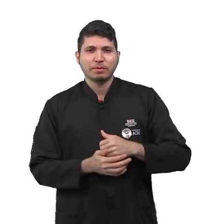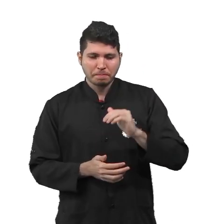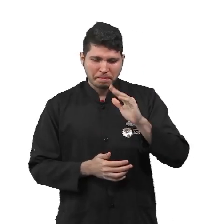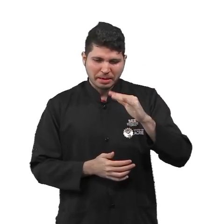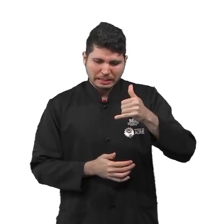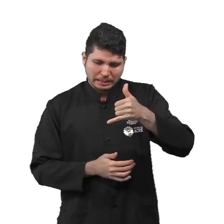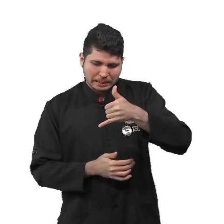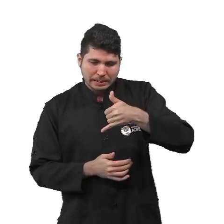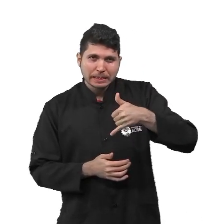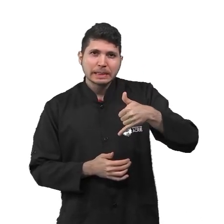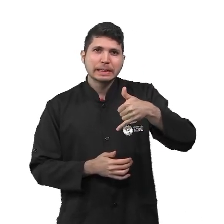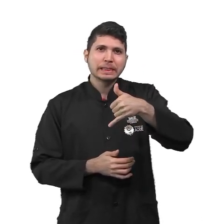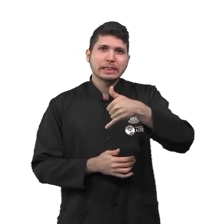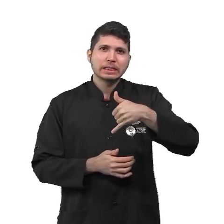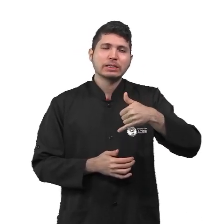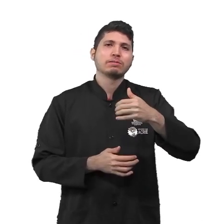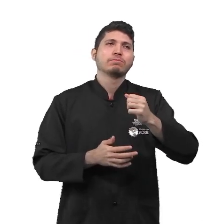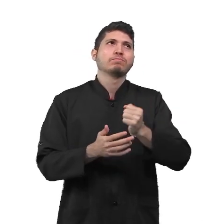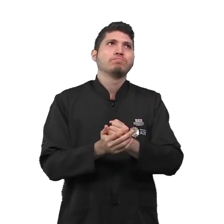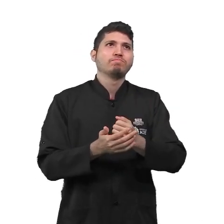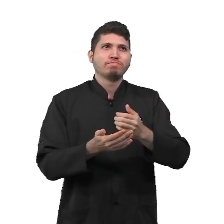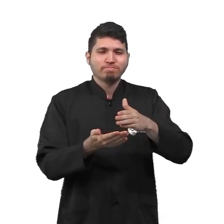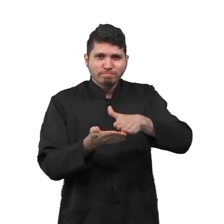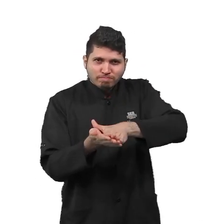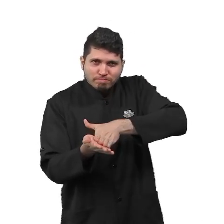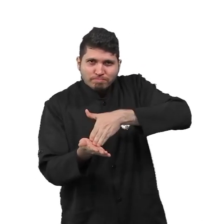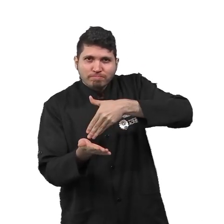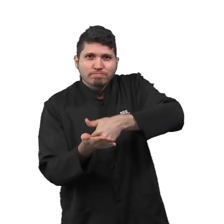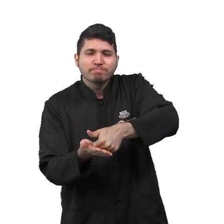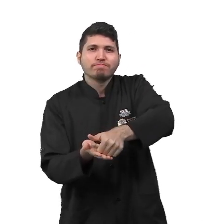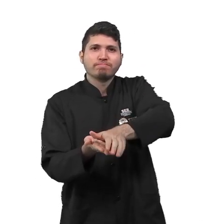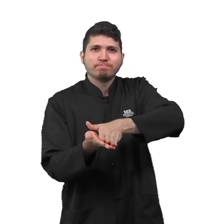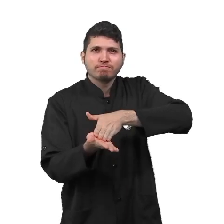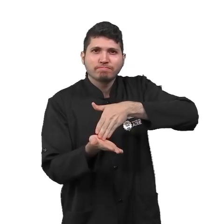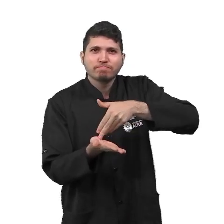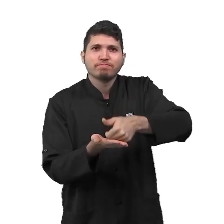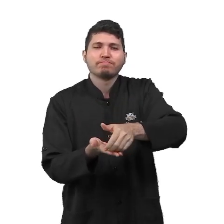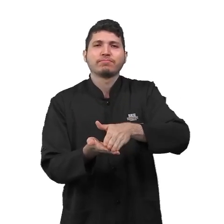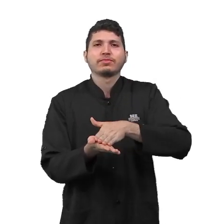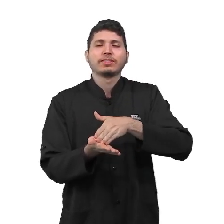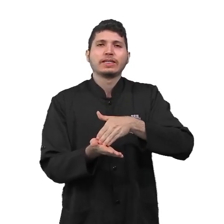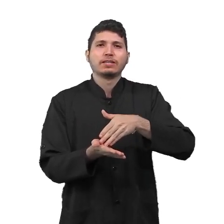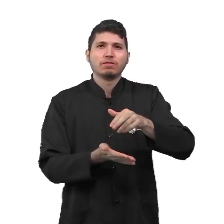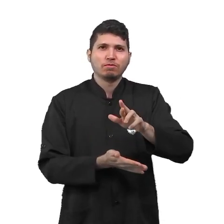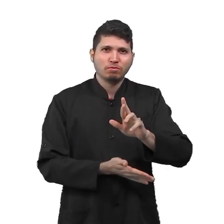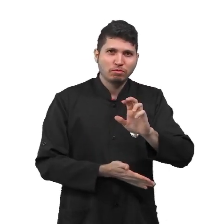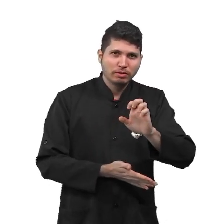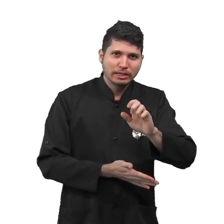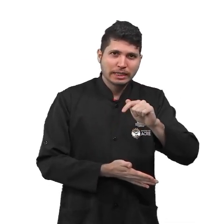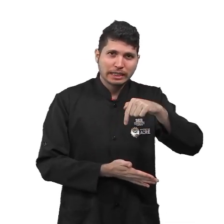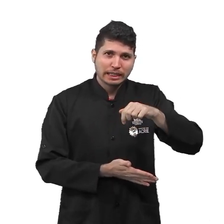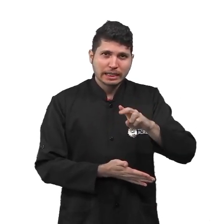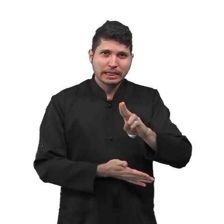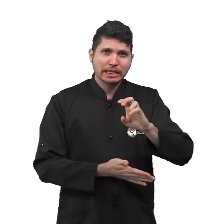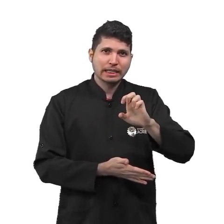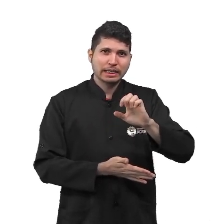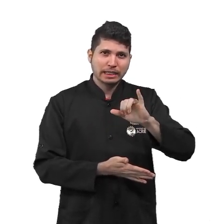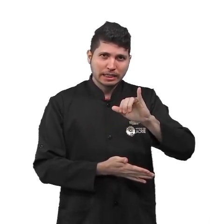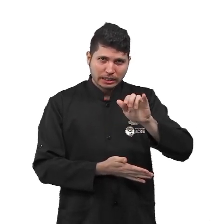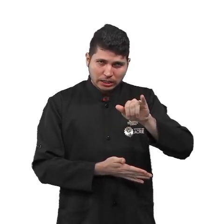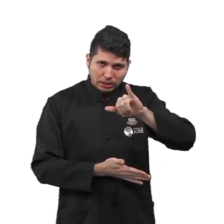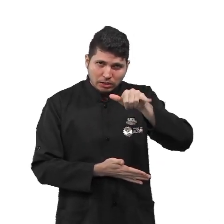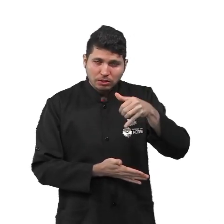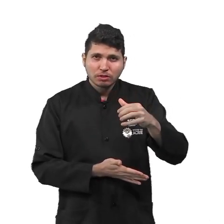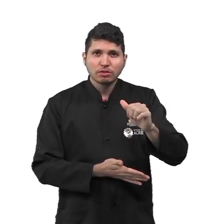oleoso, Então ali, por exemplo, a manteiga, o requeijão, ali que derrete na boca. Nós temos as proteínas, que vai